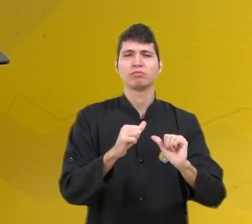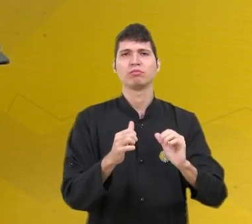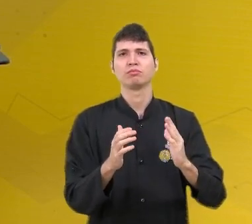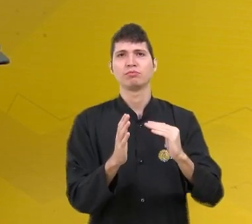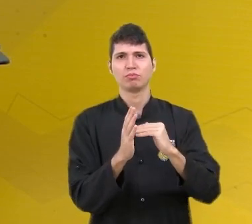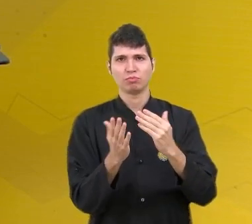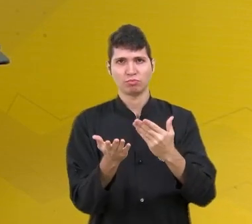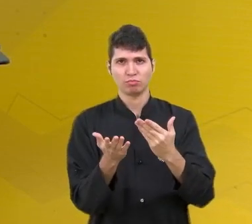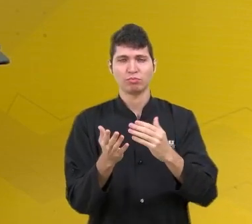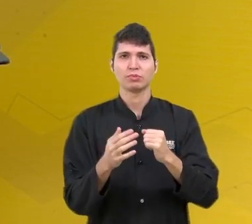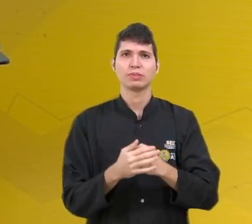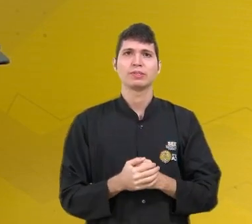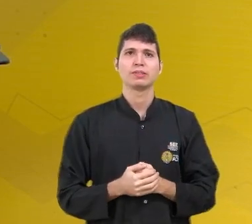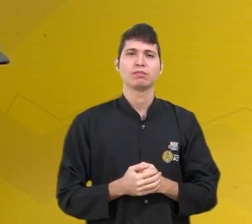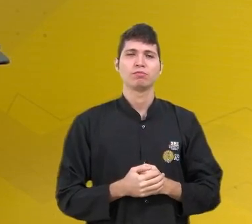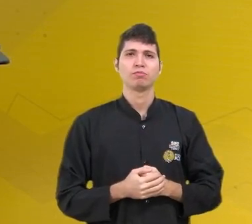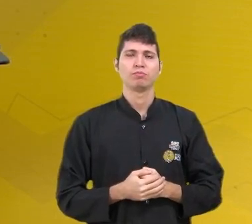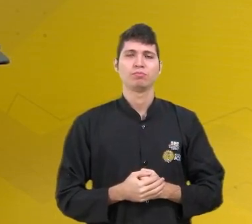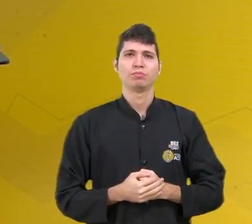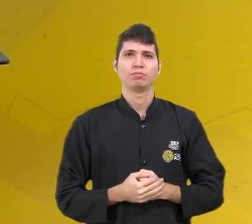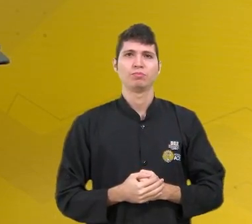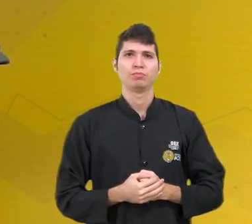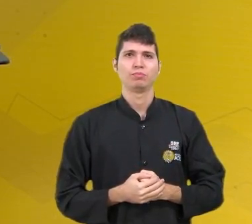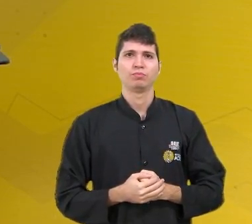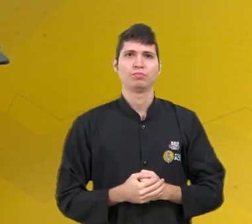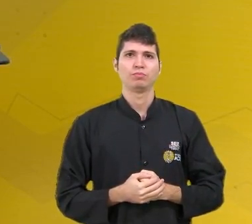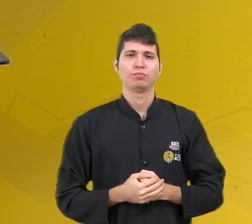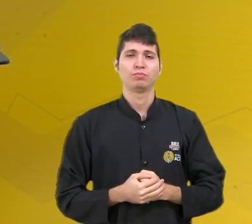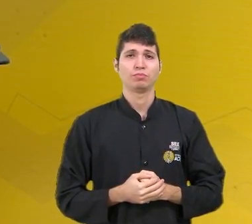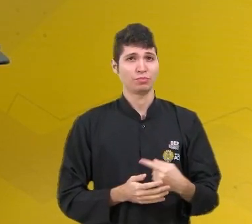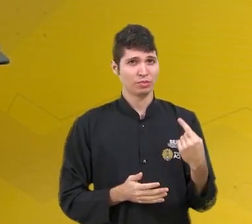regionalização oficial, que é utilizada